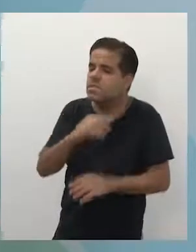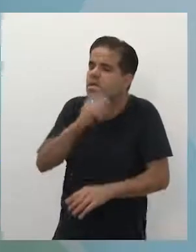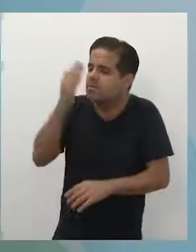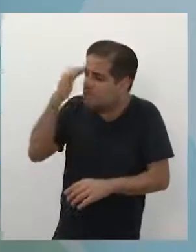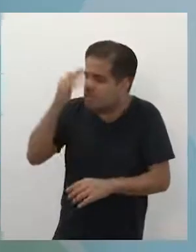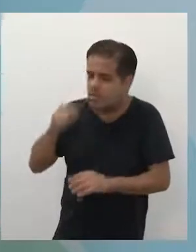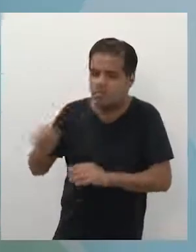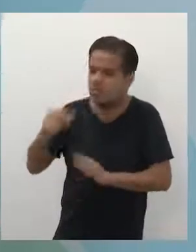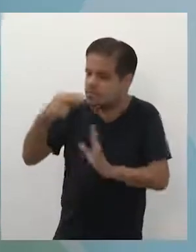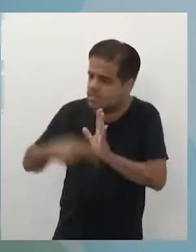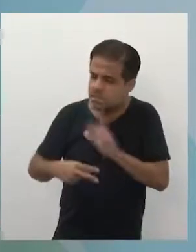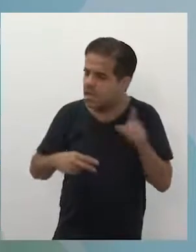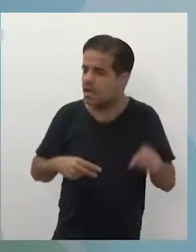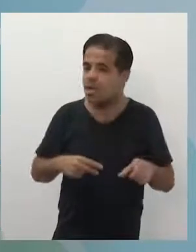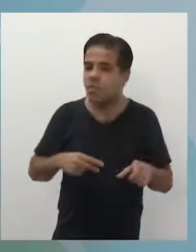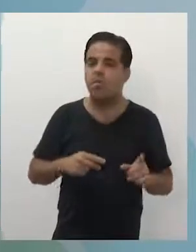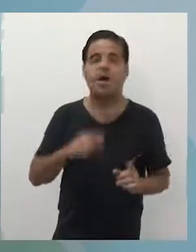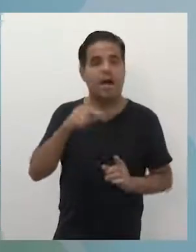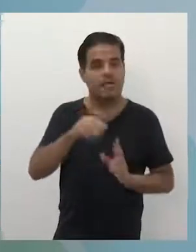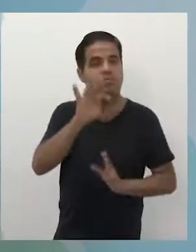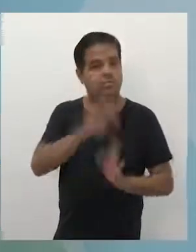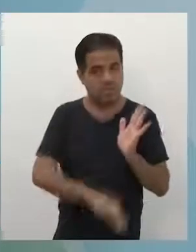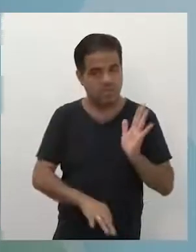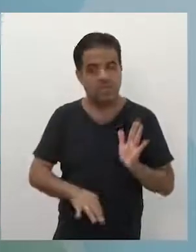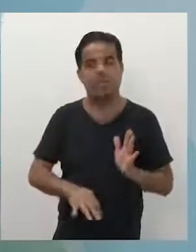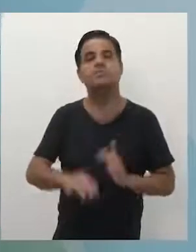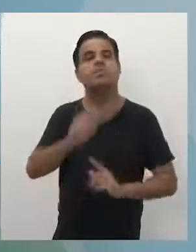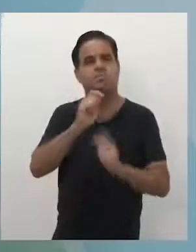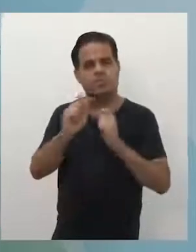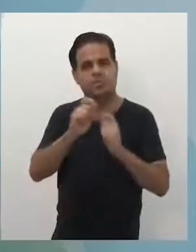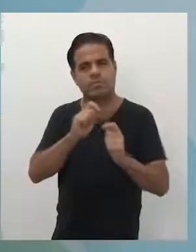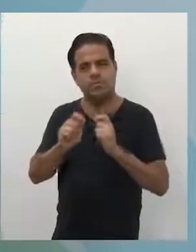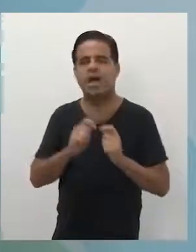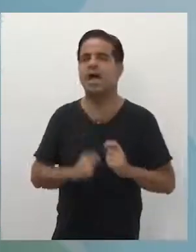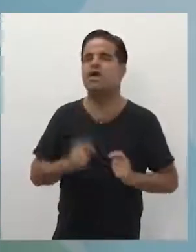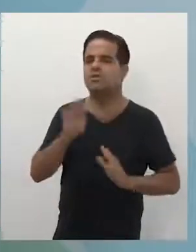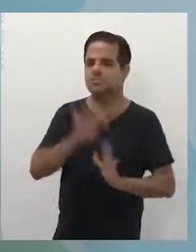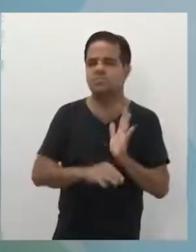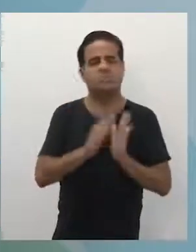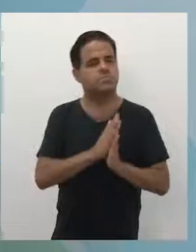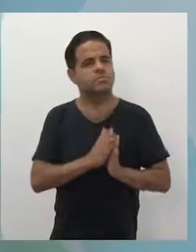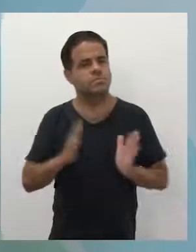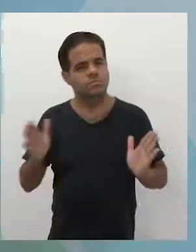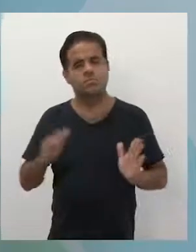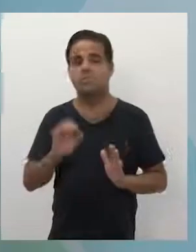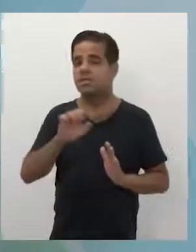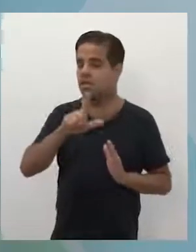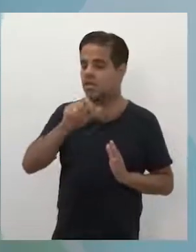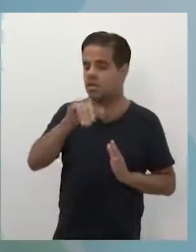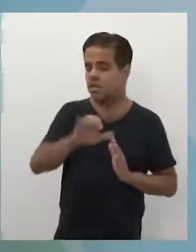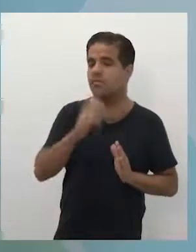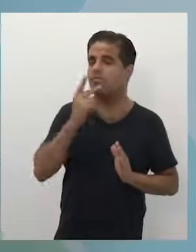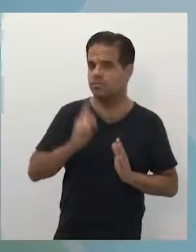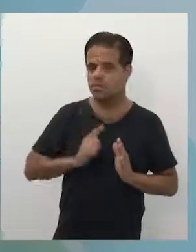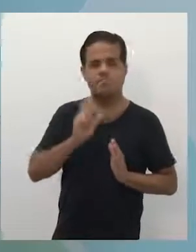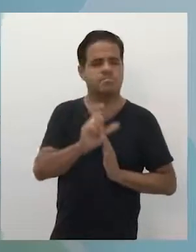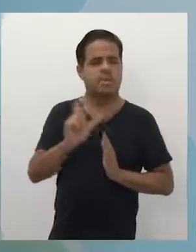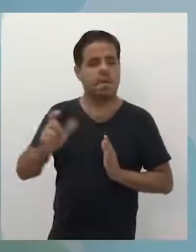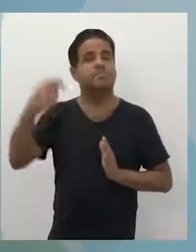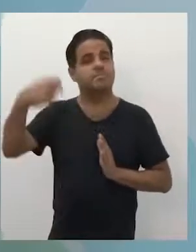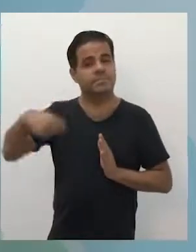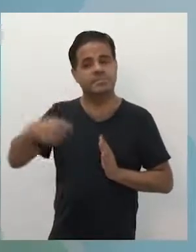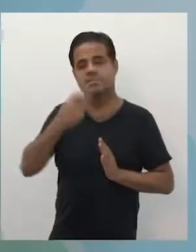lá sobre o que você leu? Aqui era um texto, é uma reportagem, é um texto mais longo, e como a Elaine falou, tem algumas palavras que são